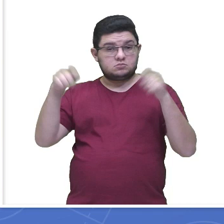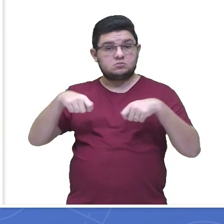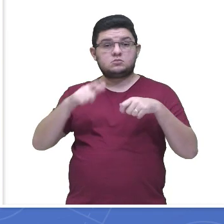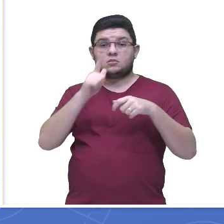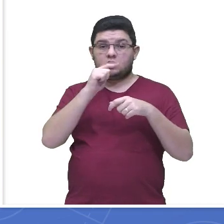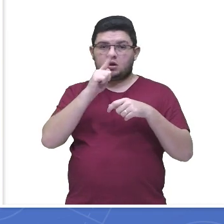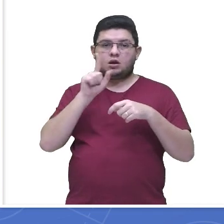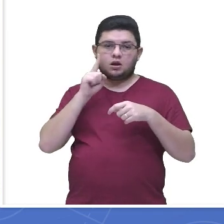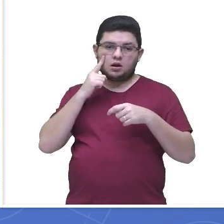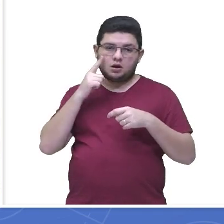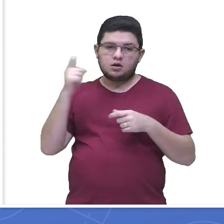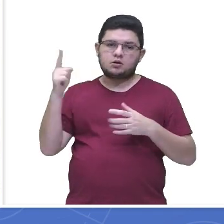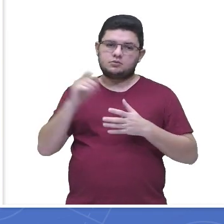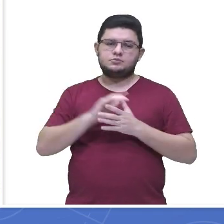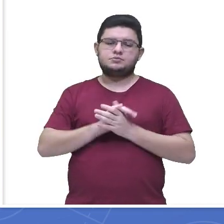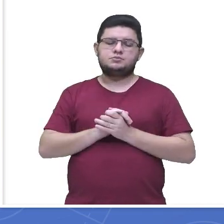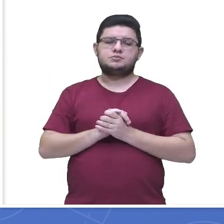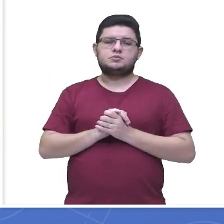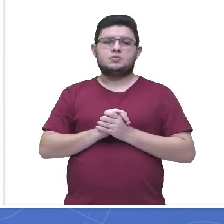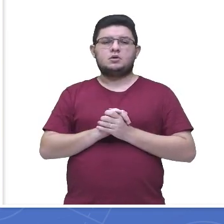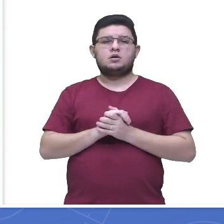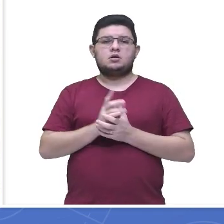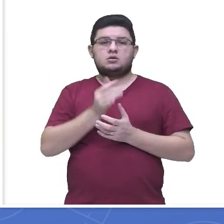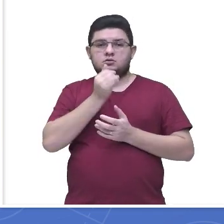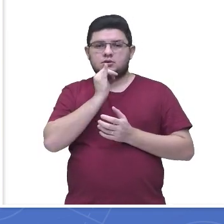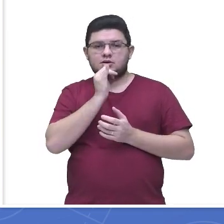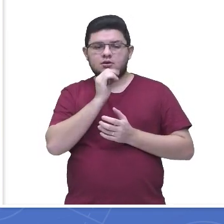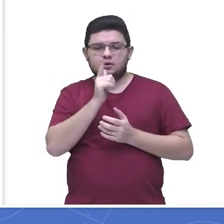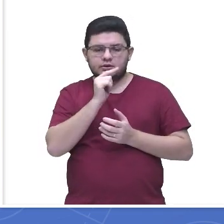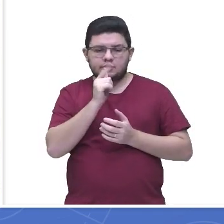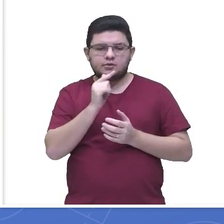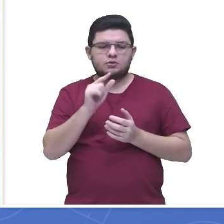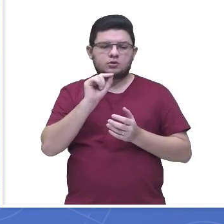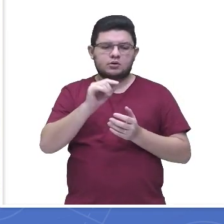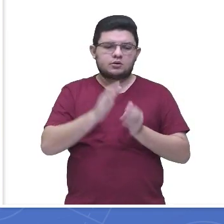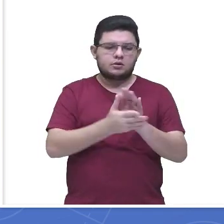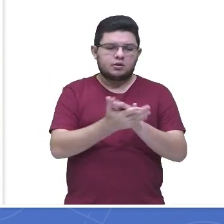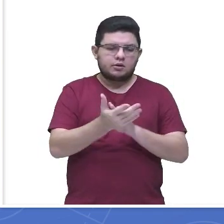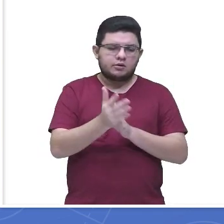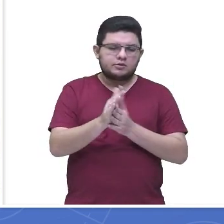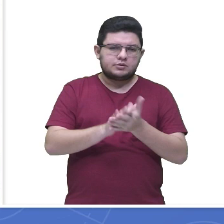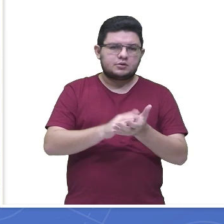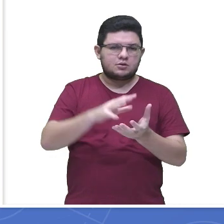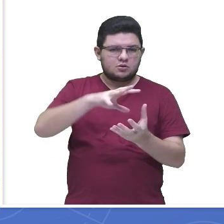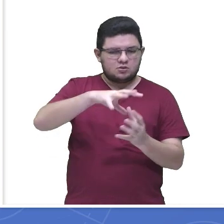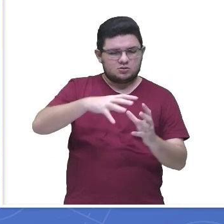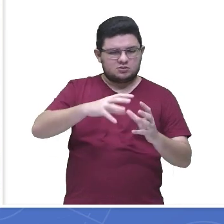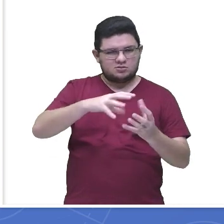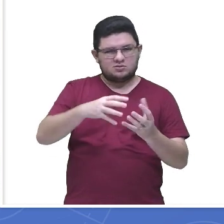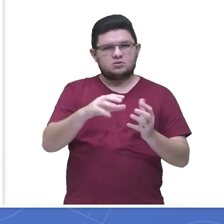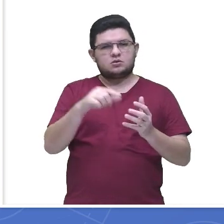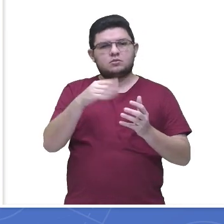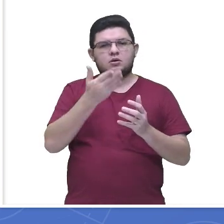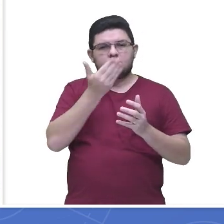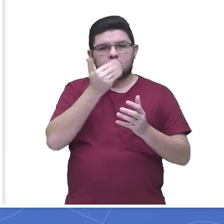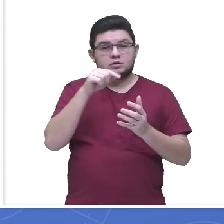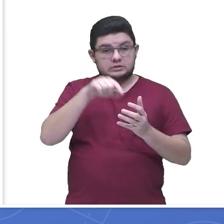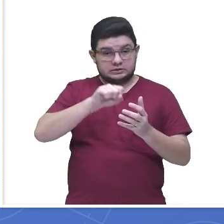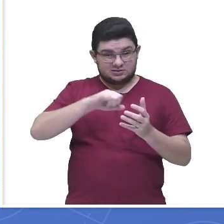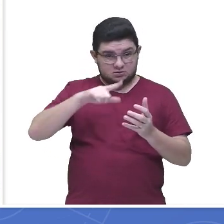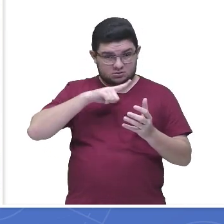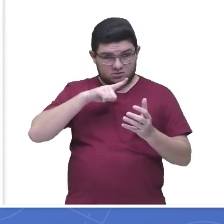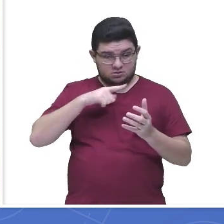água que a gente vai limpar, lavar os nossos alimentos, por exemplo. Se ela estiver contaminada com uma giardia, você